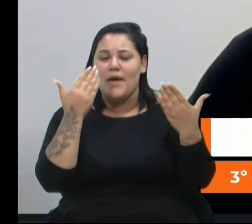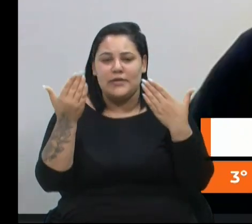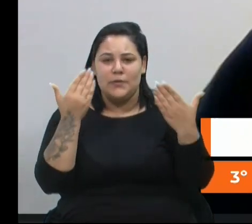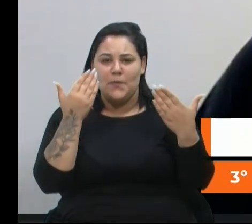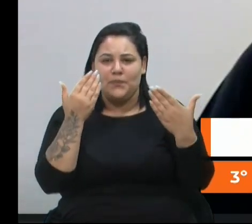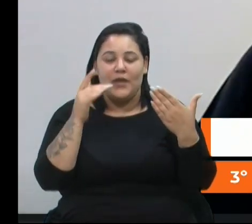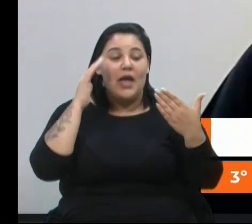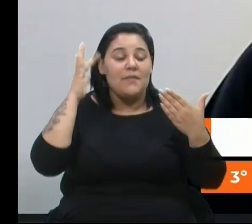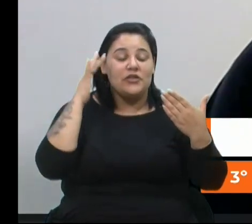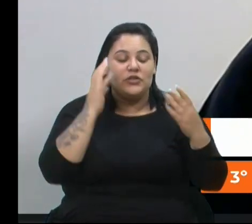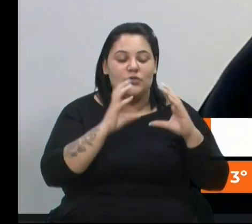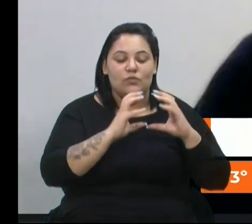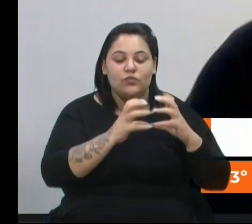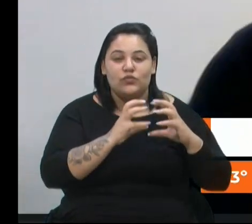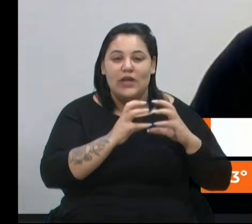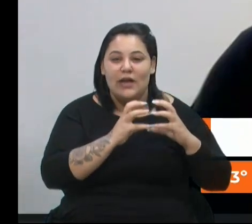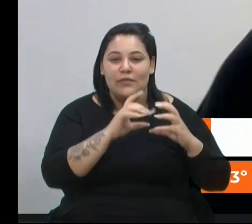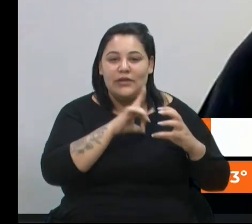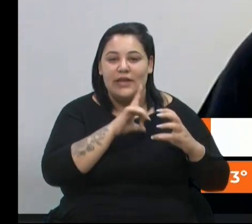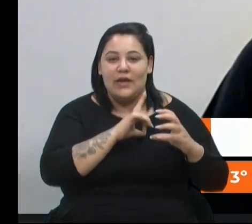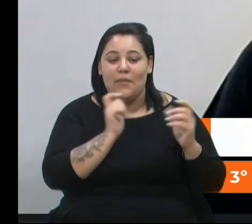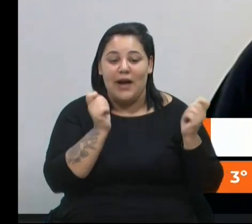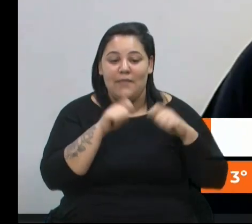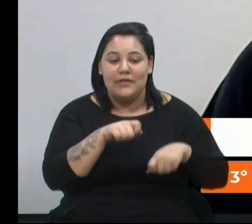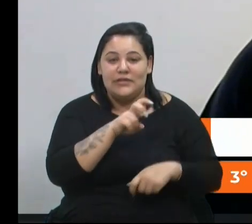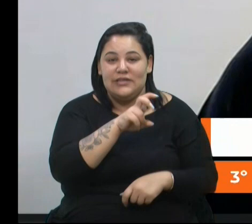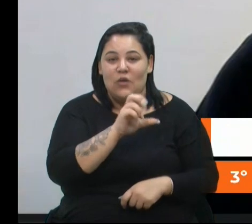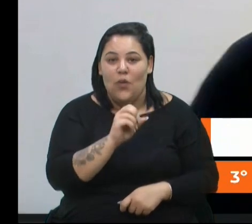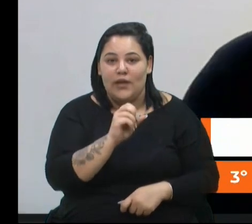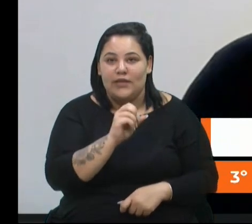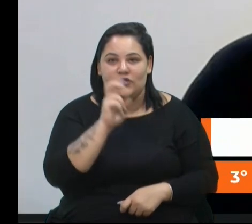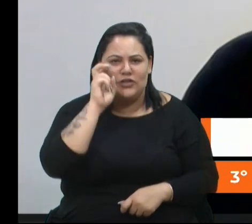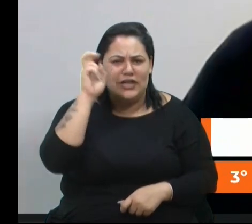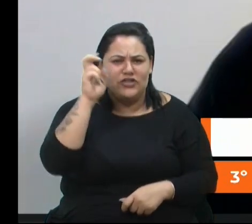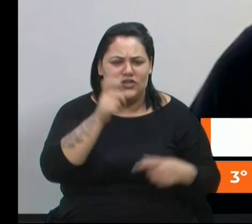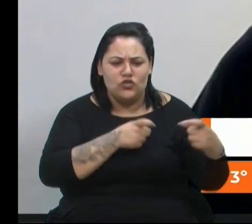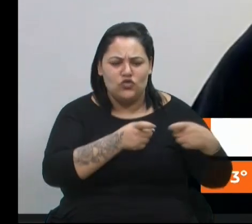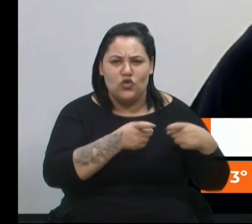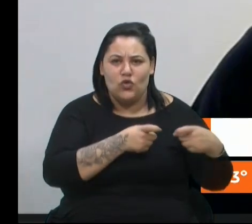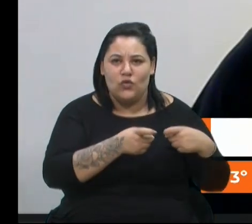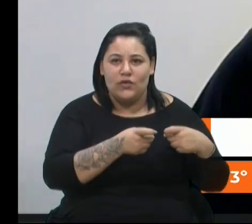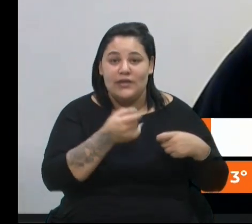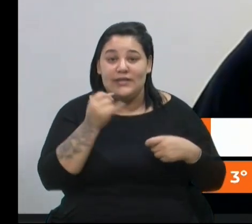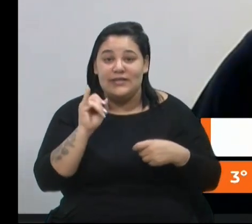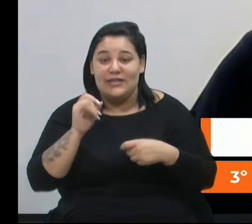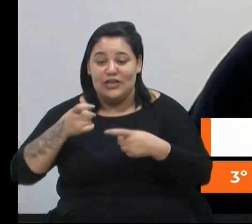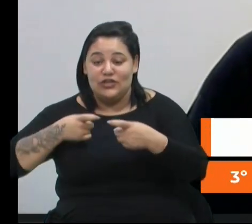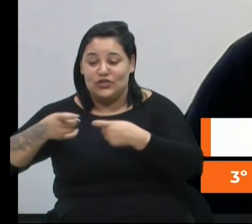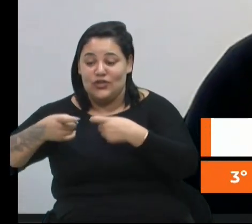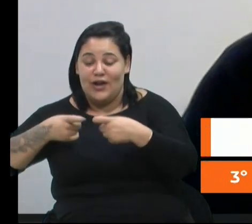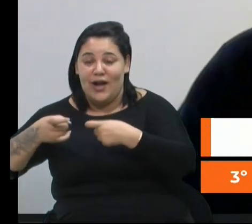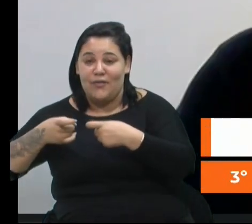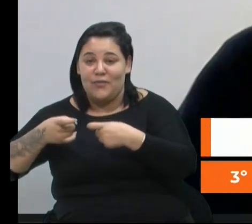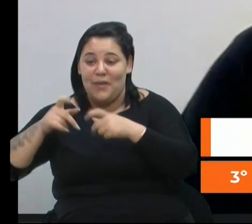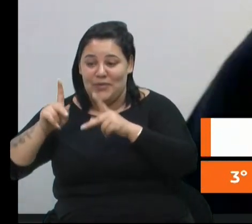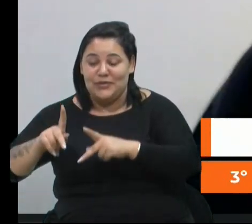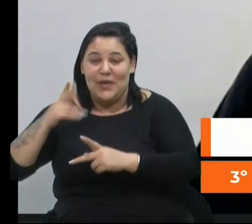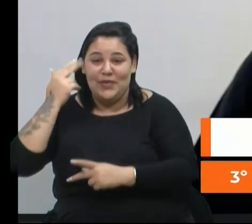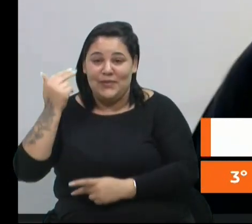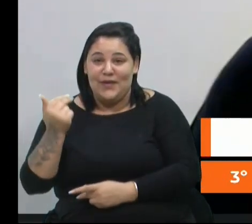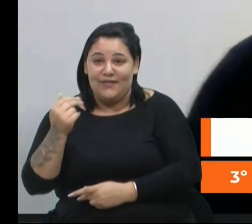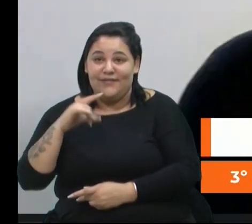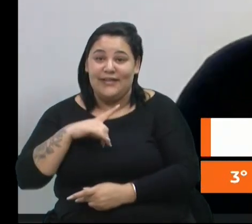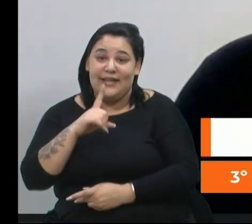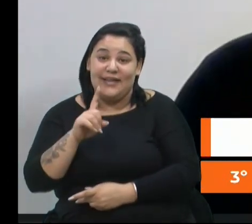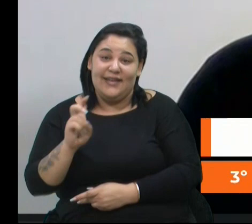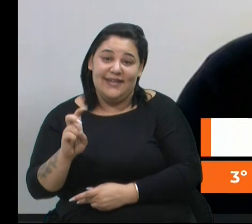imagina que o cérebro deles tem uma capacidade 50 de raciocínio num jogo. Se for jogar com pessoas neurotípicas, que vão ter